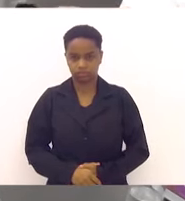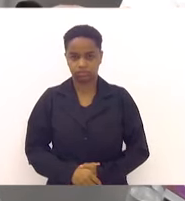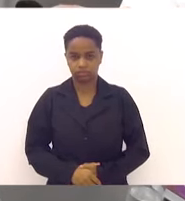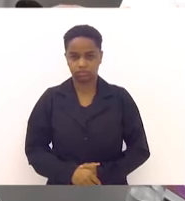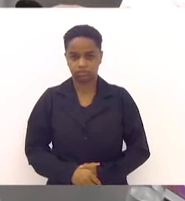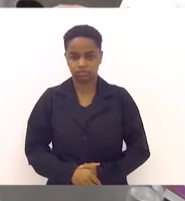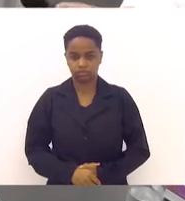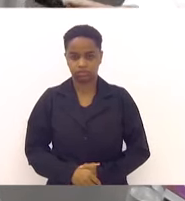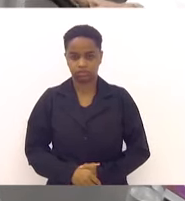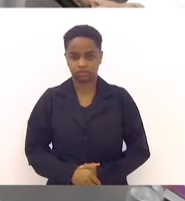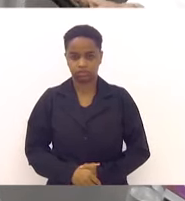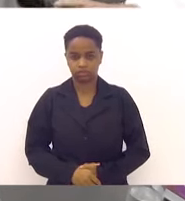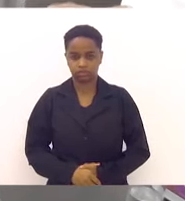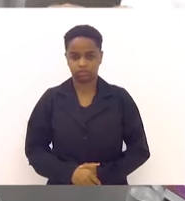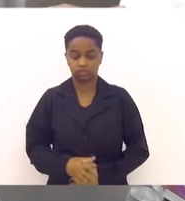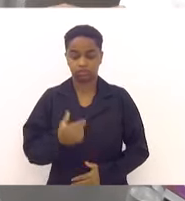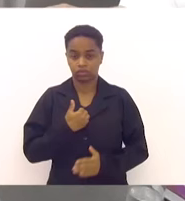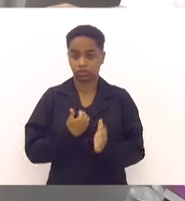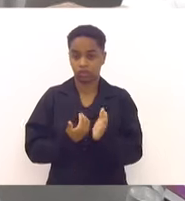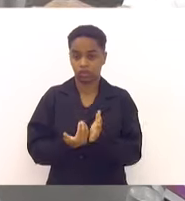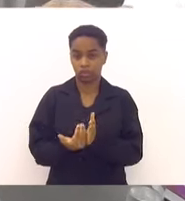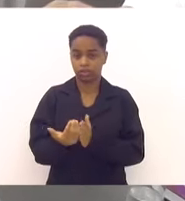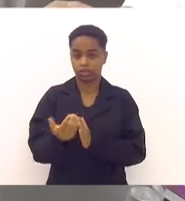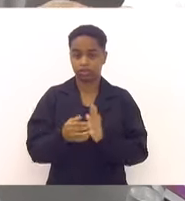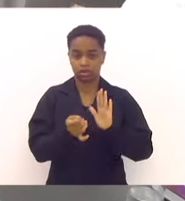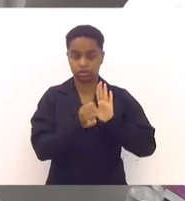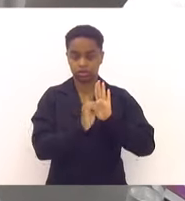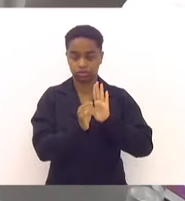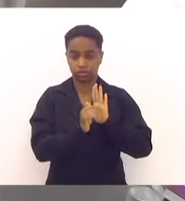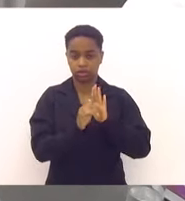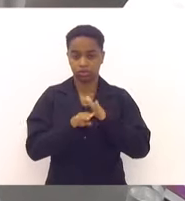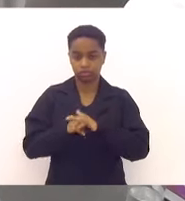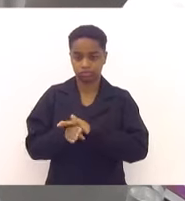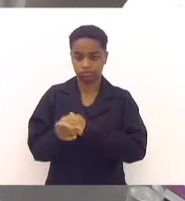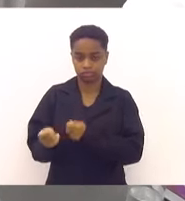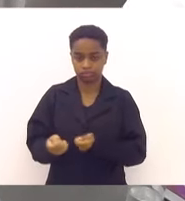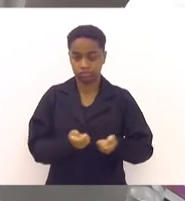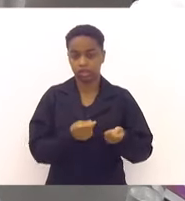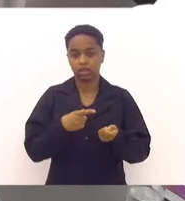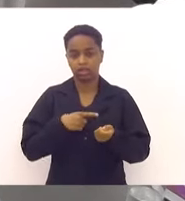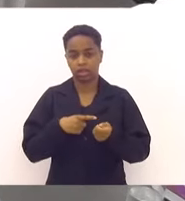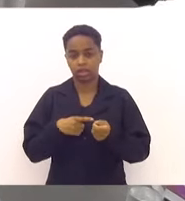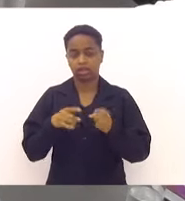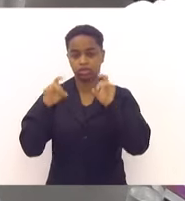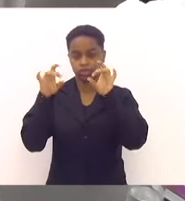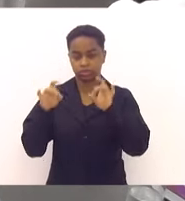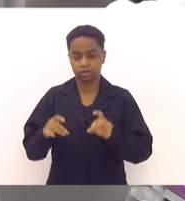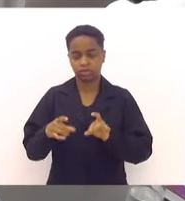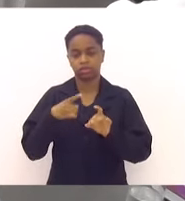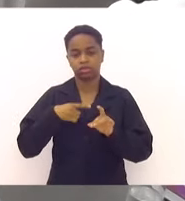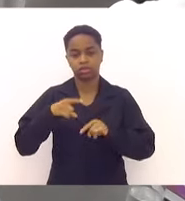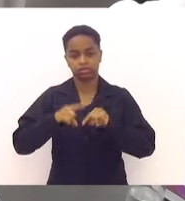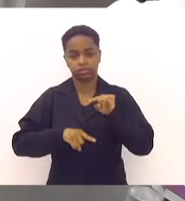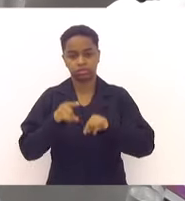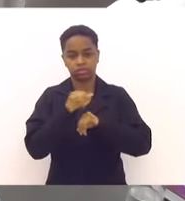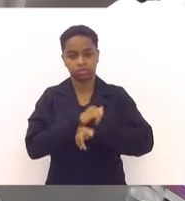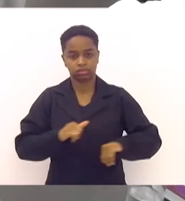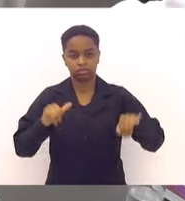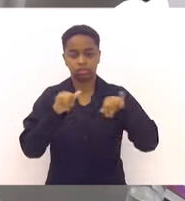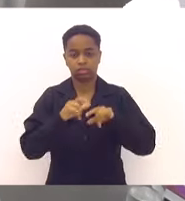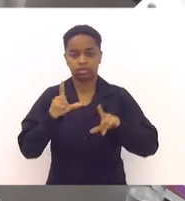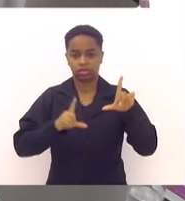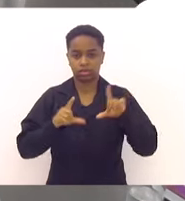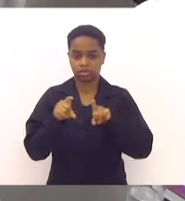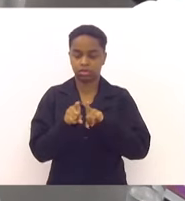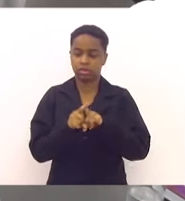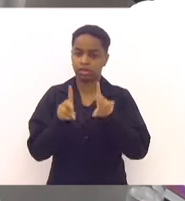Bem, a gente tem, vamos começar pela ordinária, a gente tem uma extraordinária que foi até objeto hoje na imprensa e tal, um tema bacana,